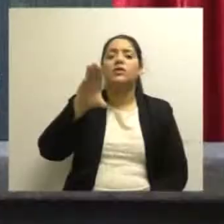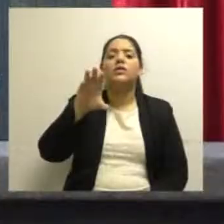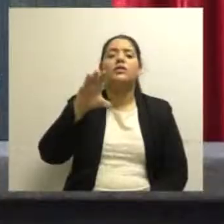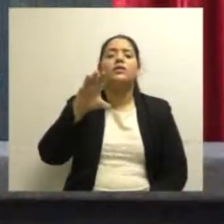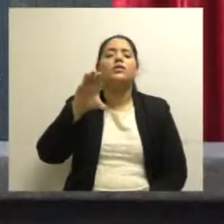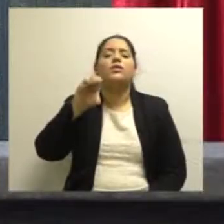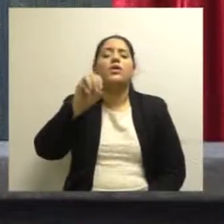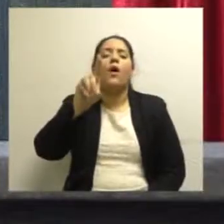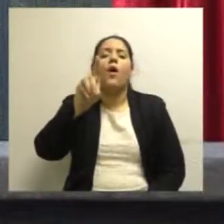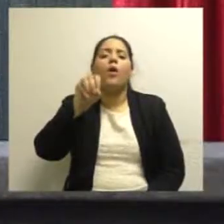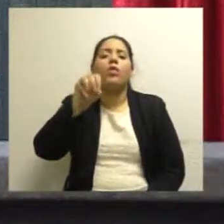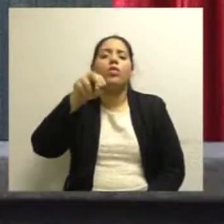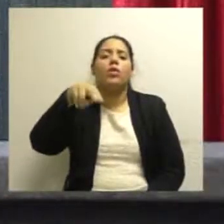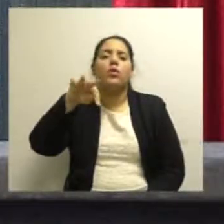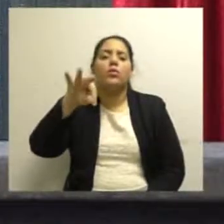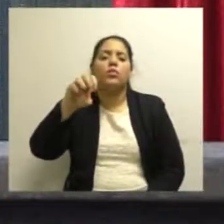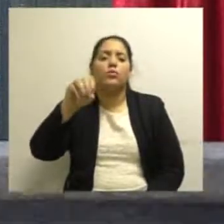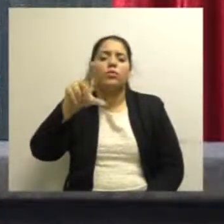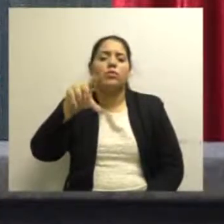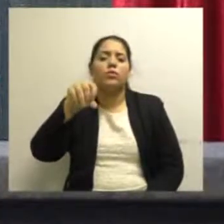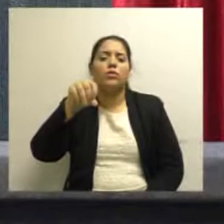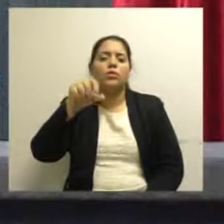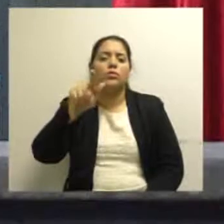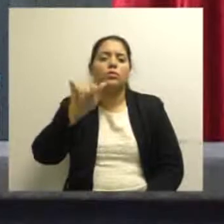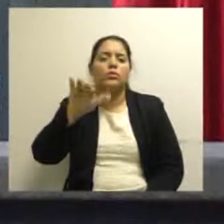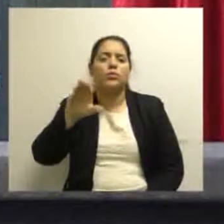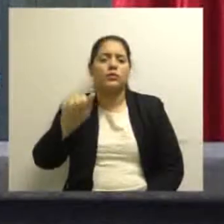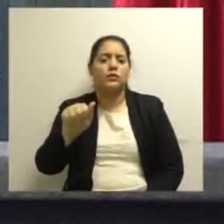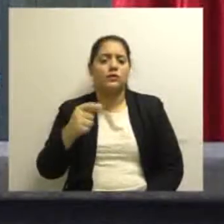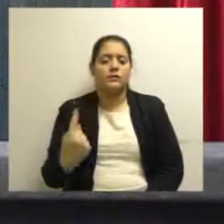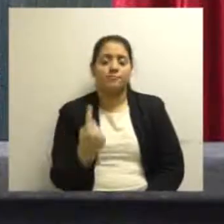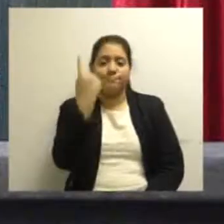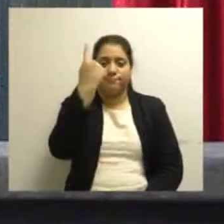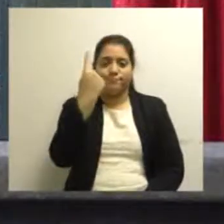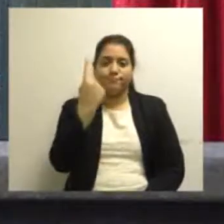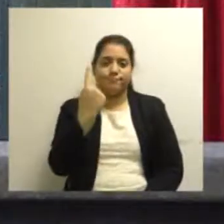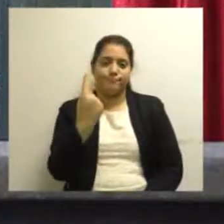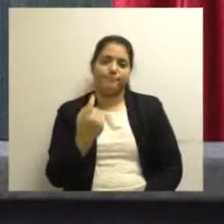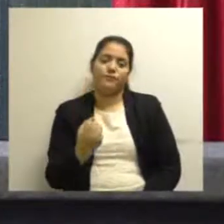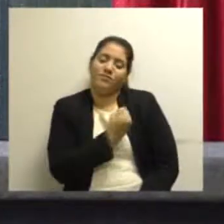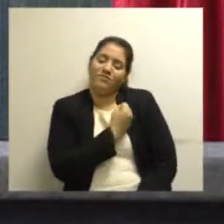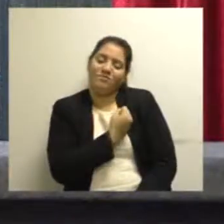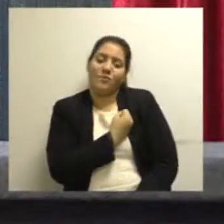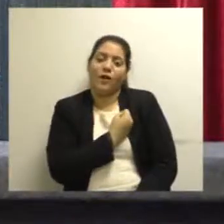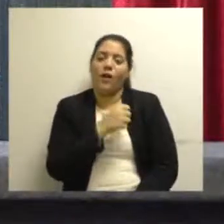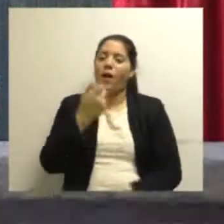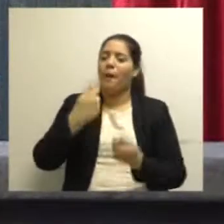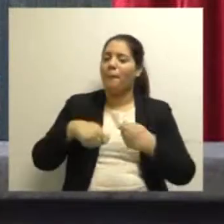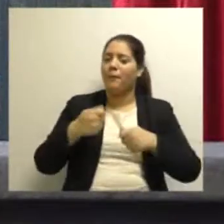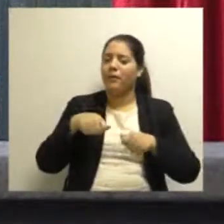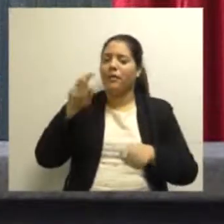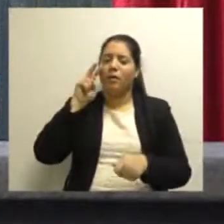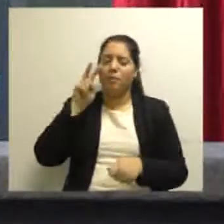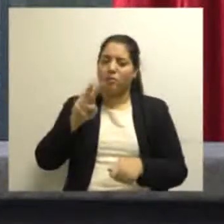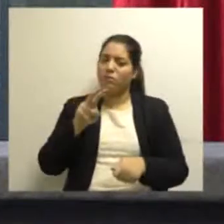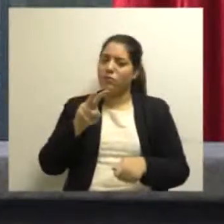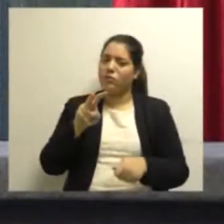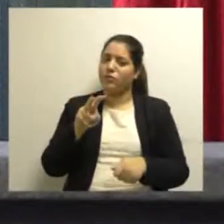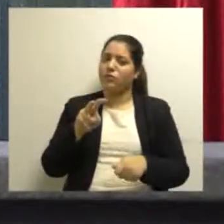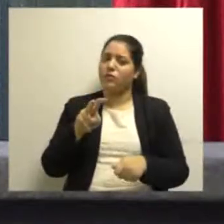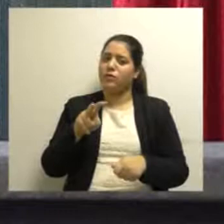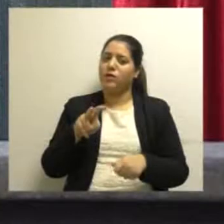trabalho. Precisa rever a política de ensino superior no estado do Amazonas. E olha, que eu vou fazer